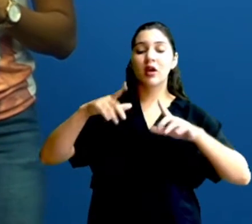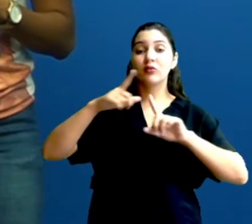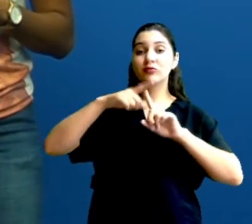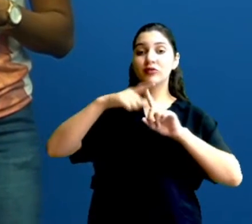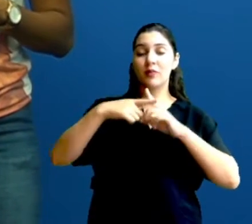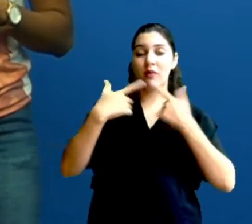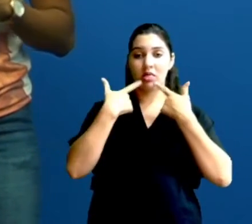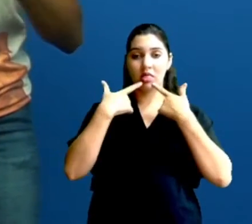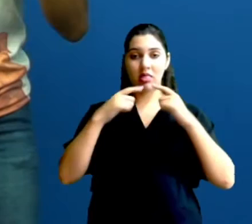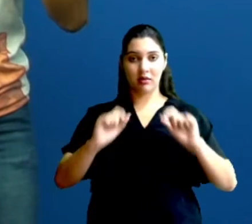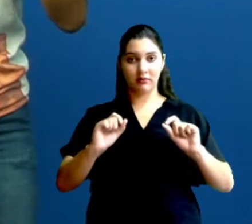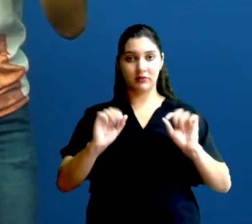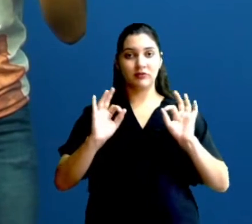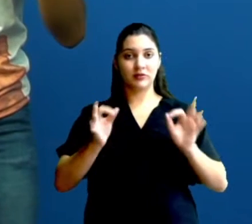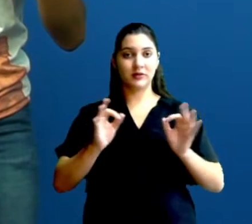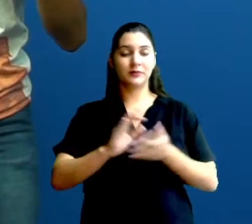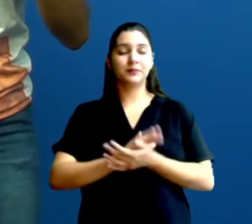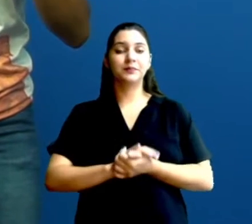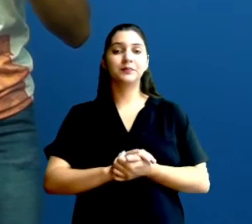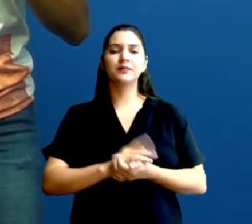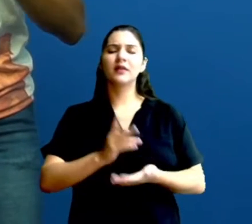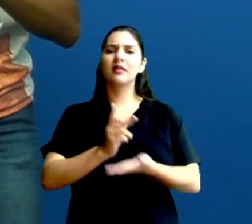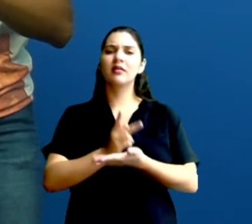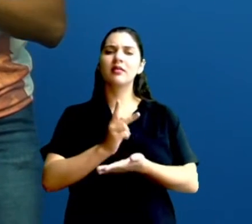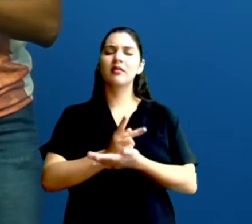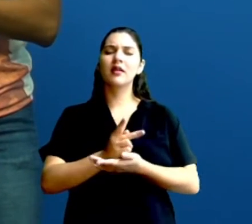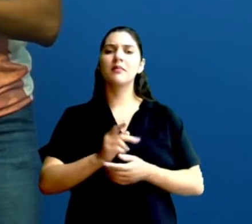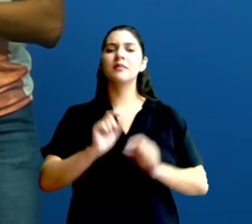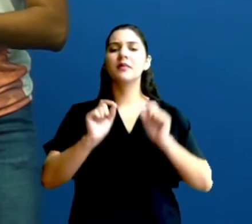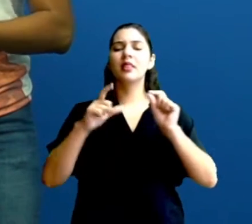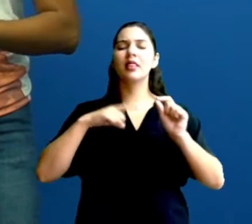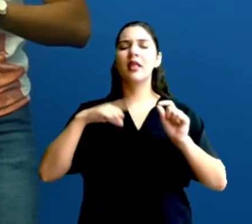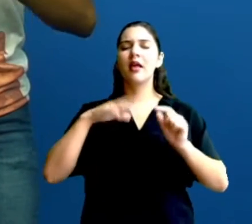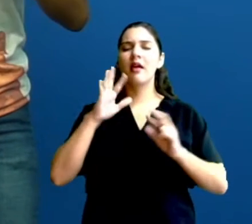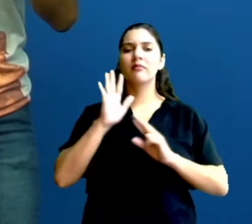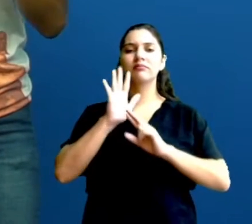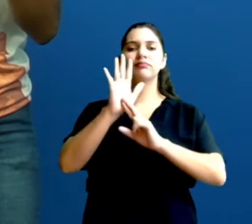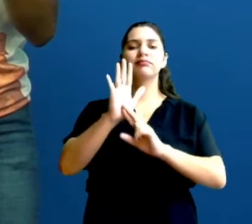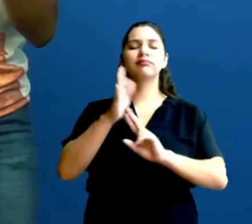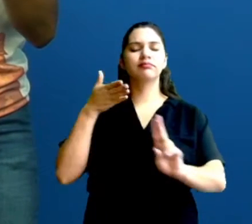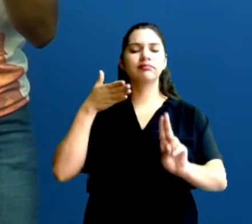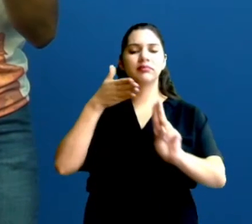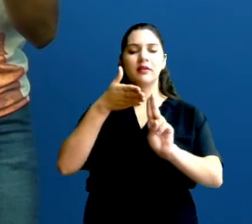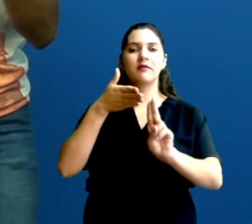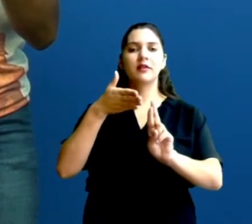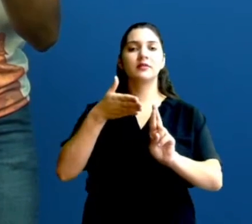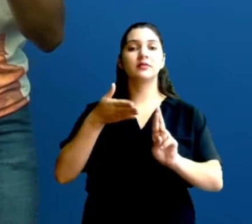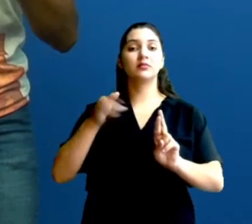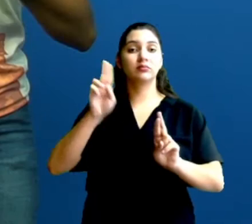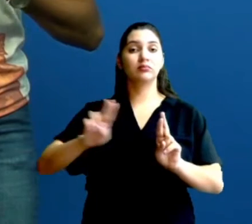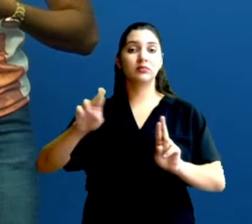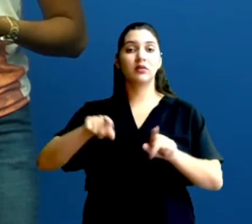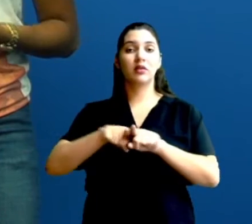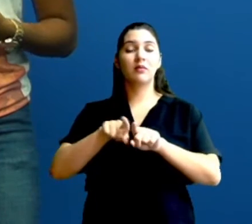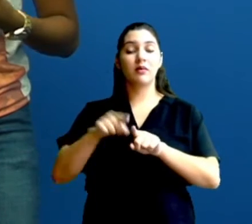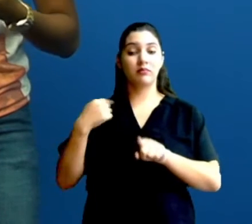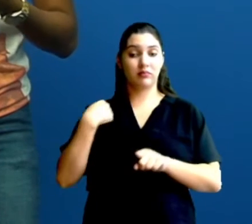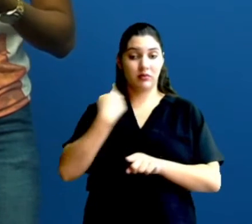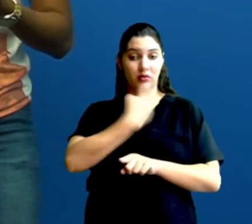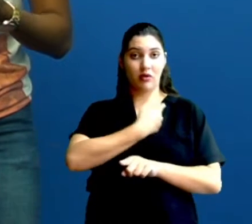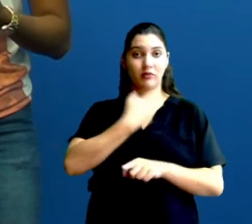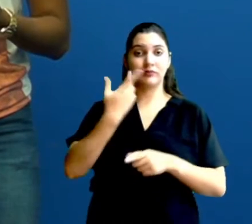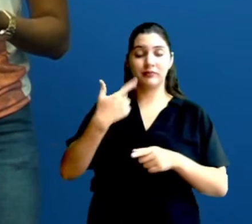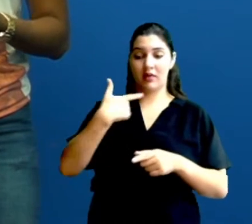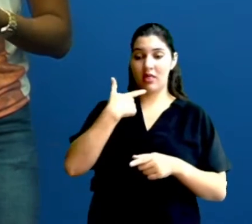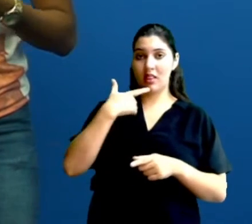de linguagem. Tá? E a gente vai sempre ter um referencial e muito utilizado também por nós, tanto